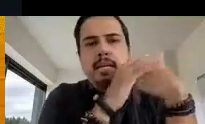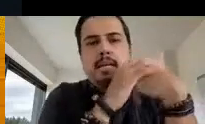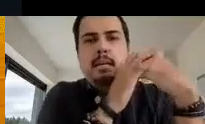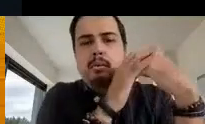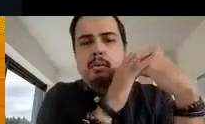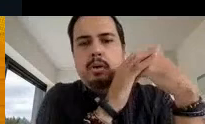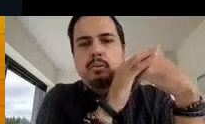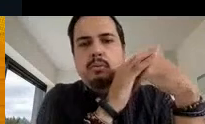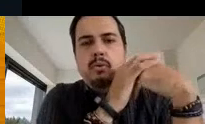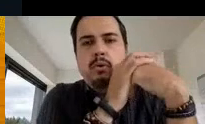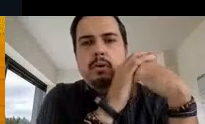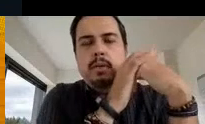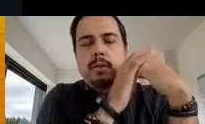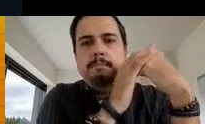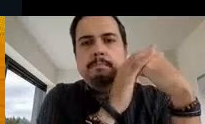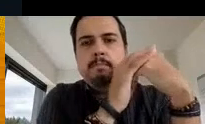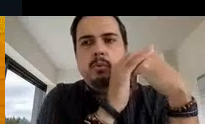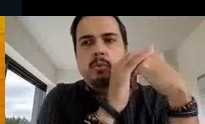E aí,